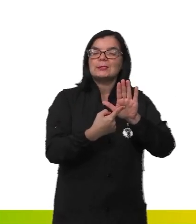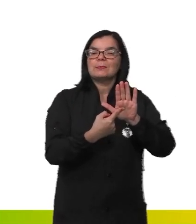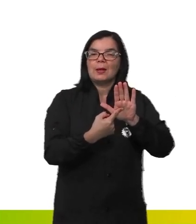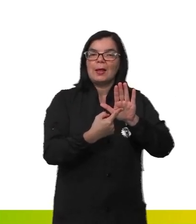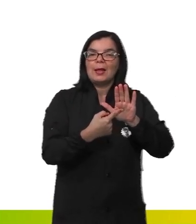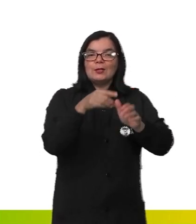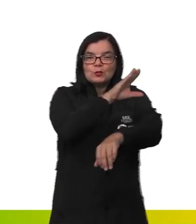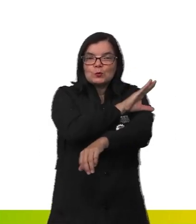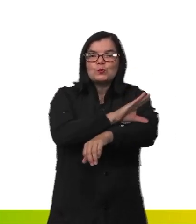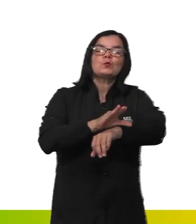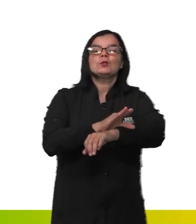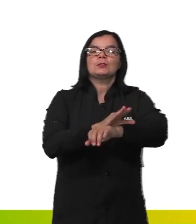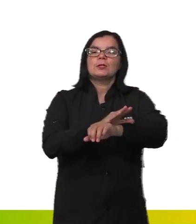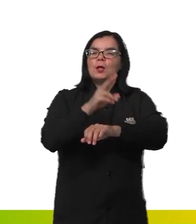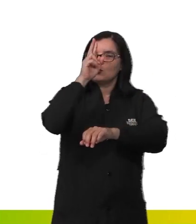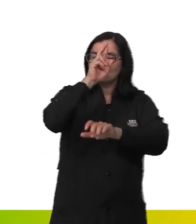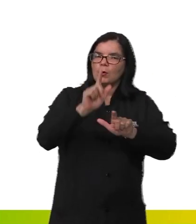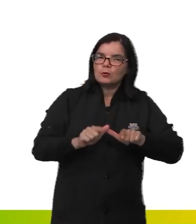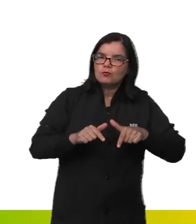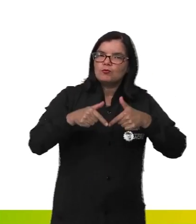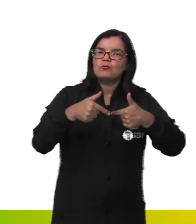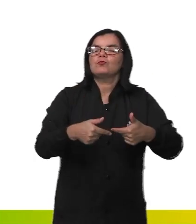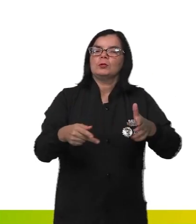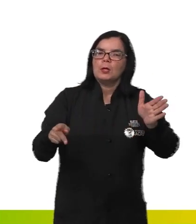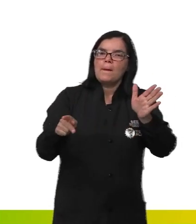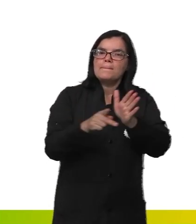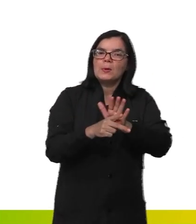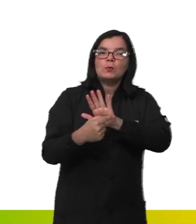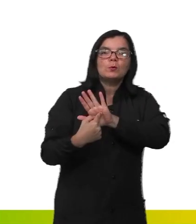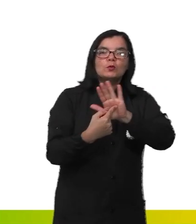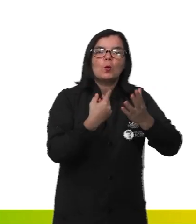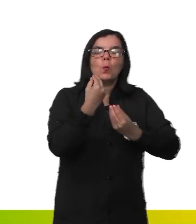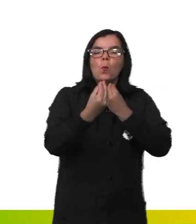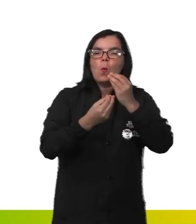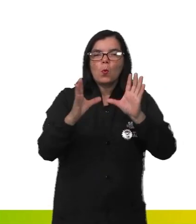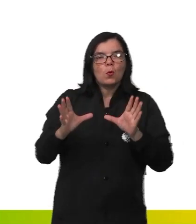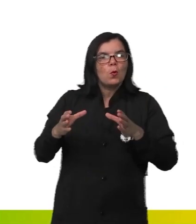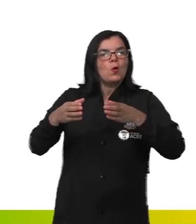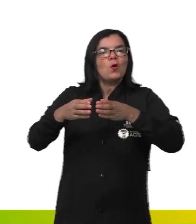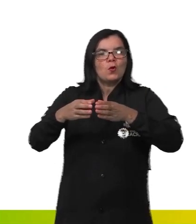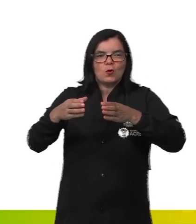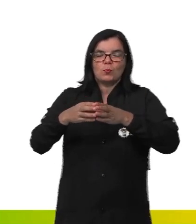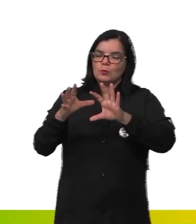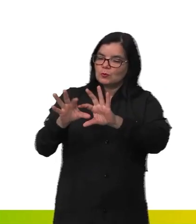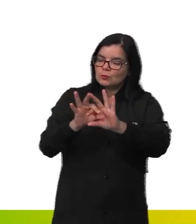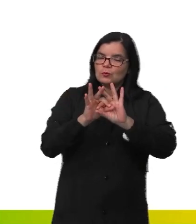elas refletem histórias de luta e pertencimento, mostrando como comunidades